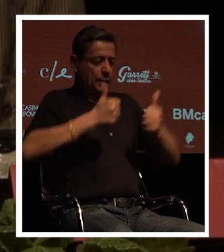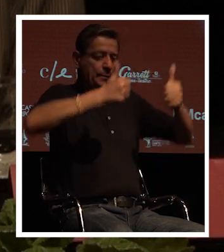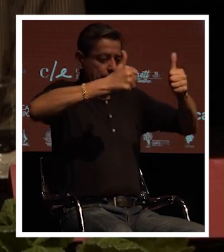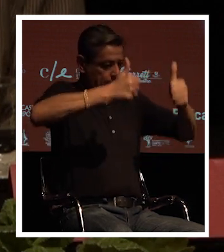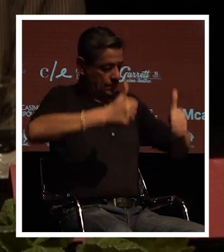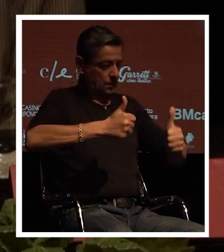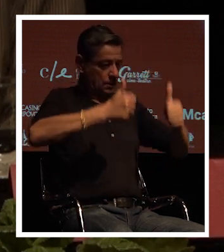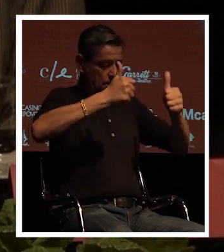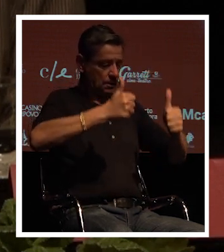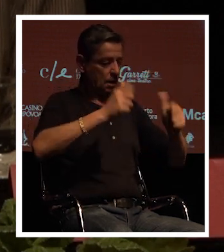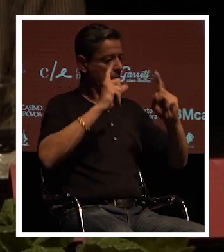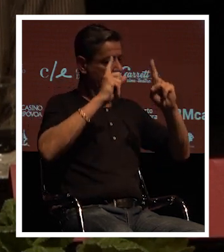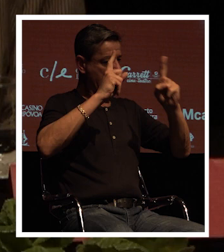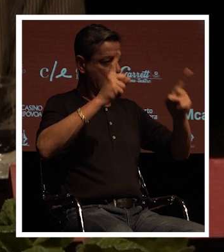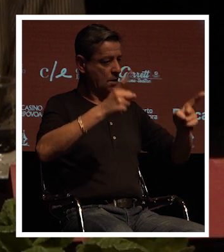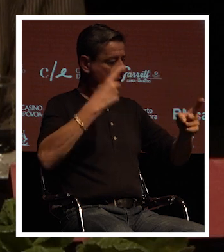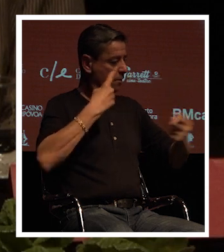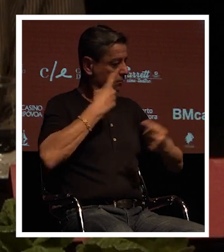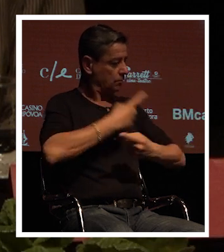e de